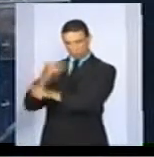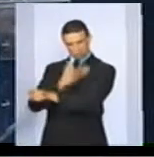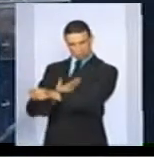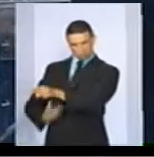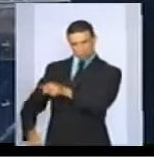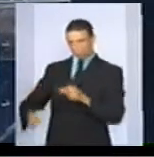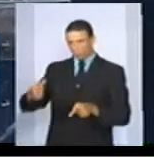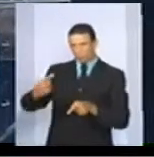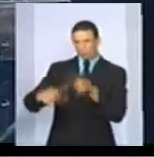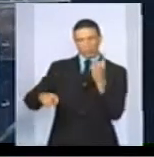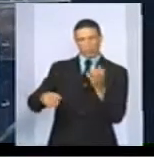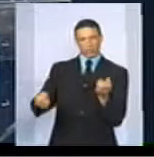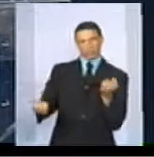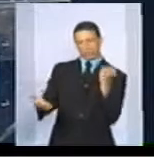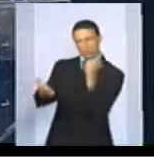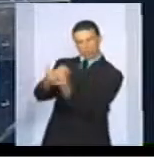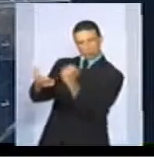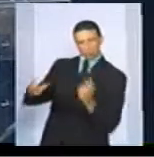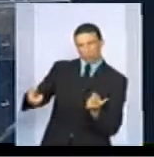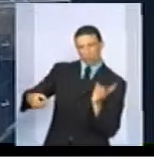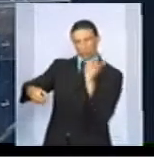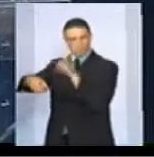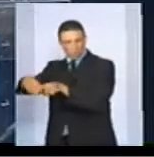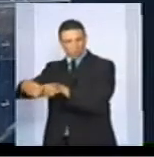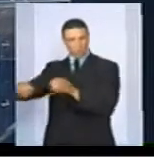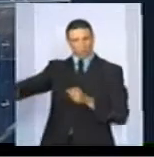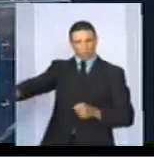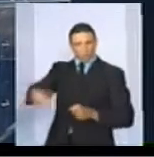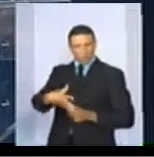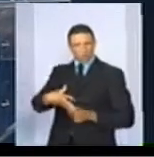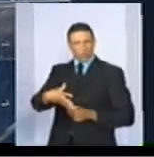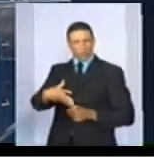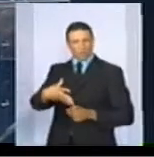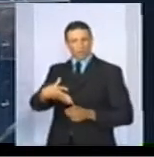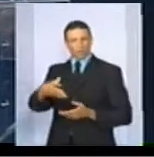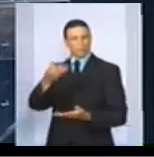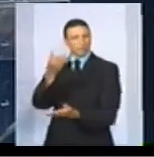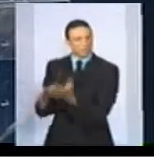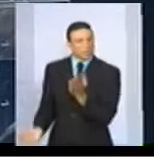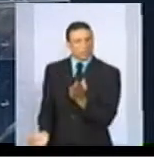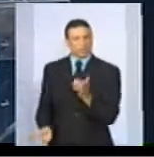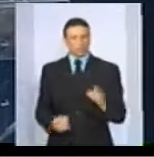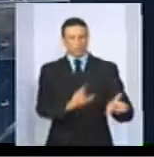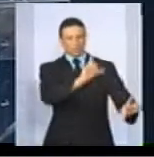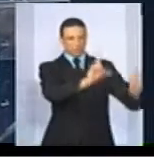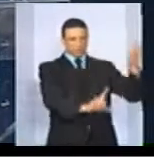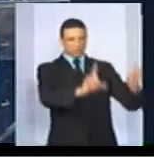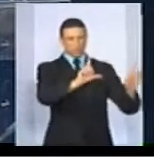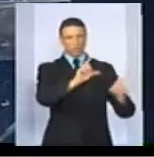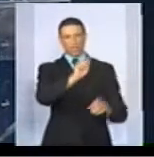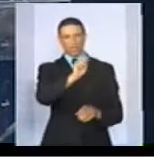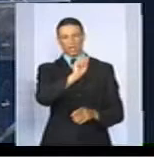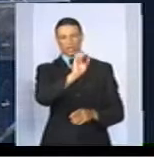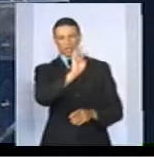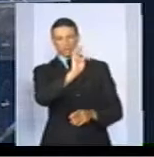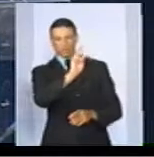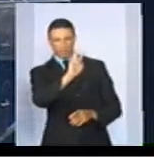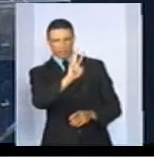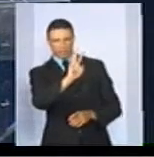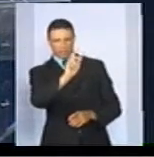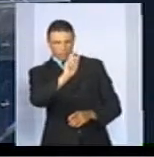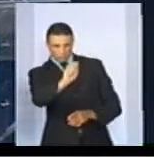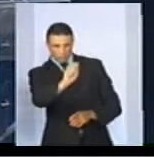renovação como aqui já denunciamos das atuais outorgas de TVA mesmo depois das altas